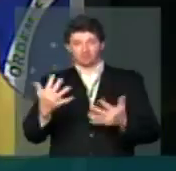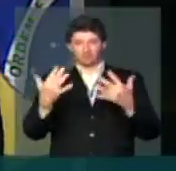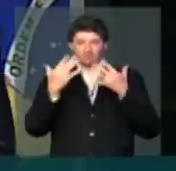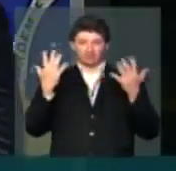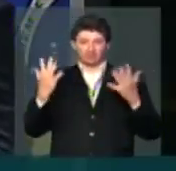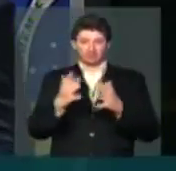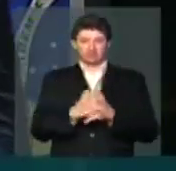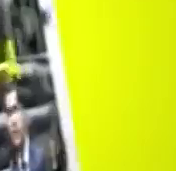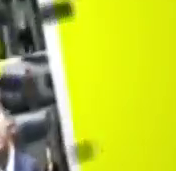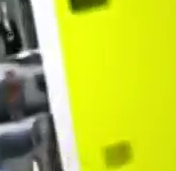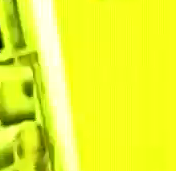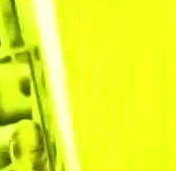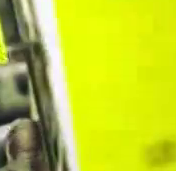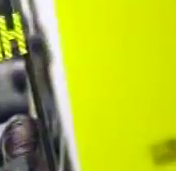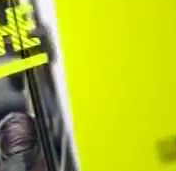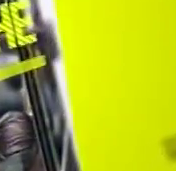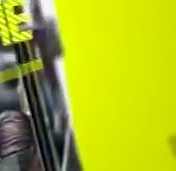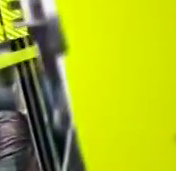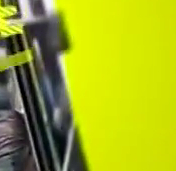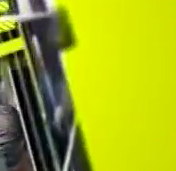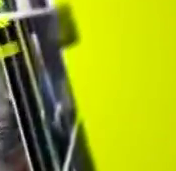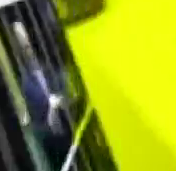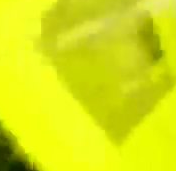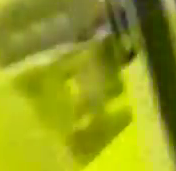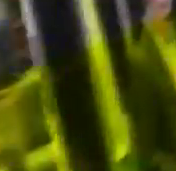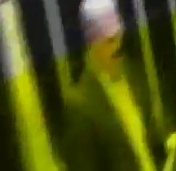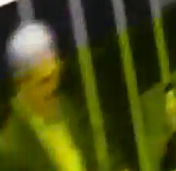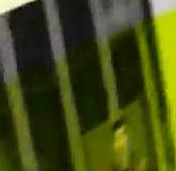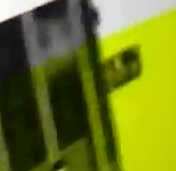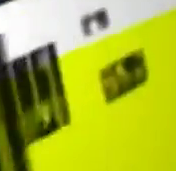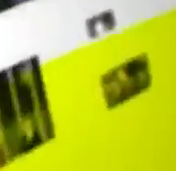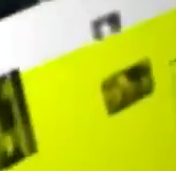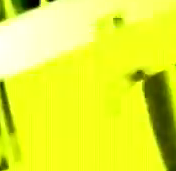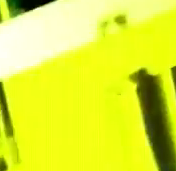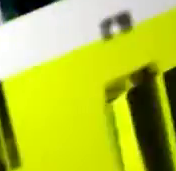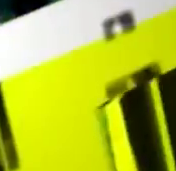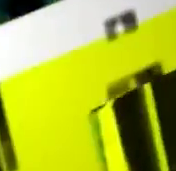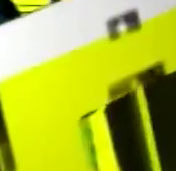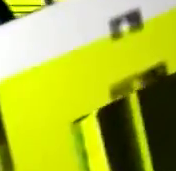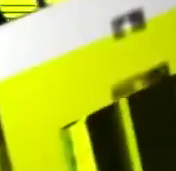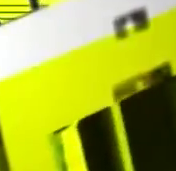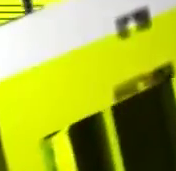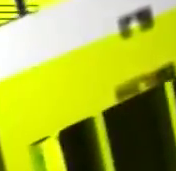atenção. Que não que sejam menos importantes.